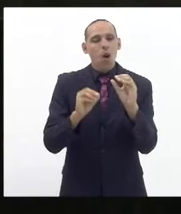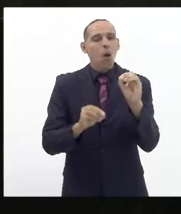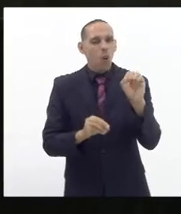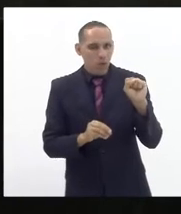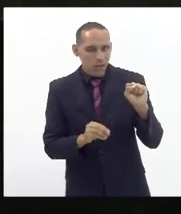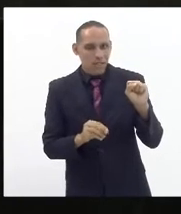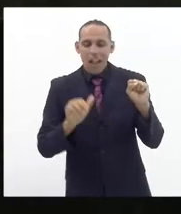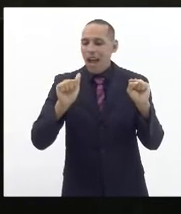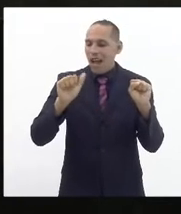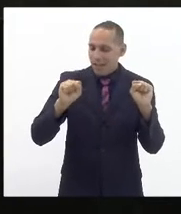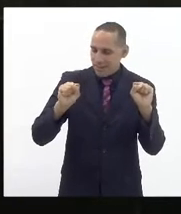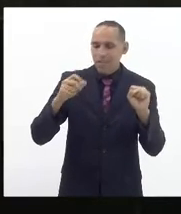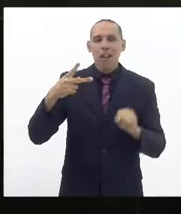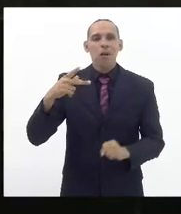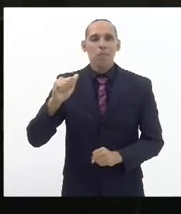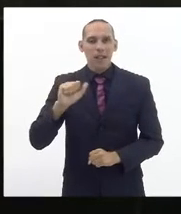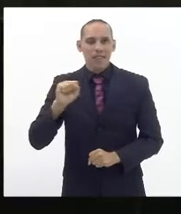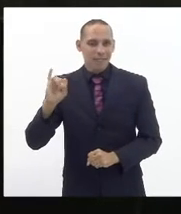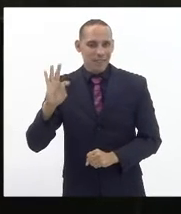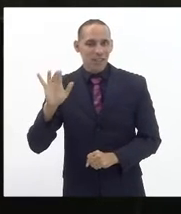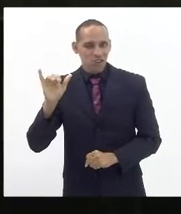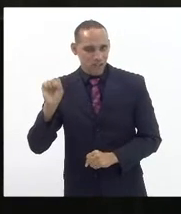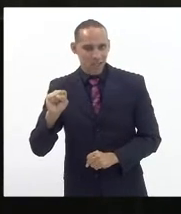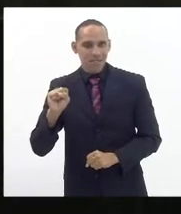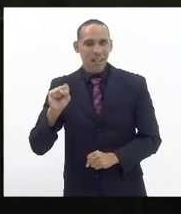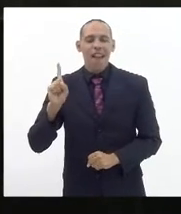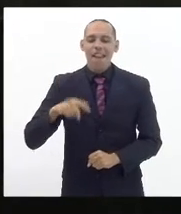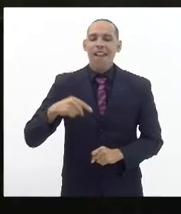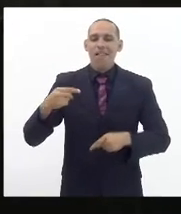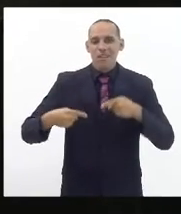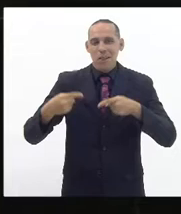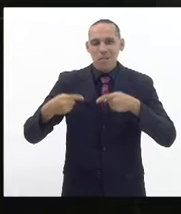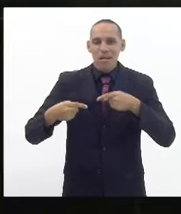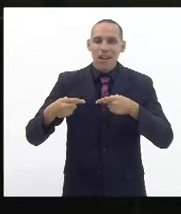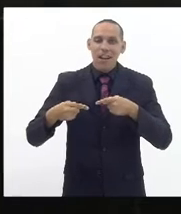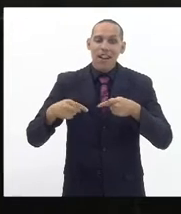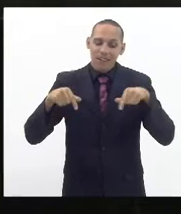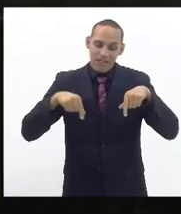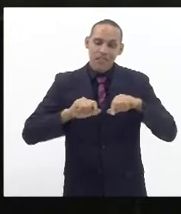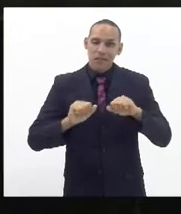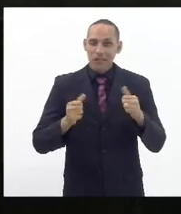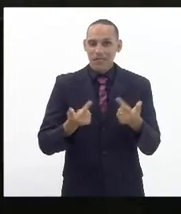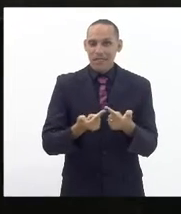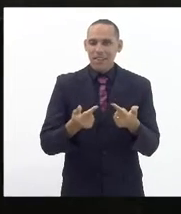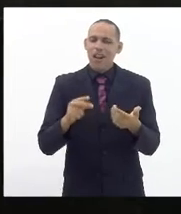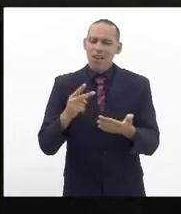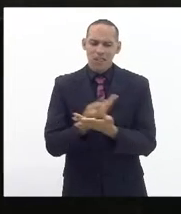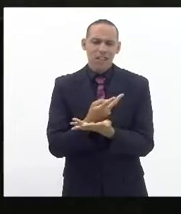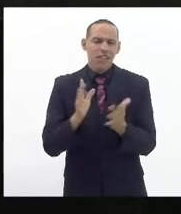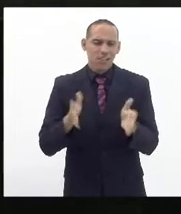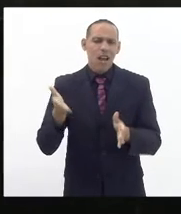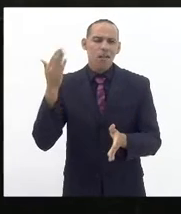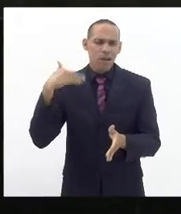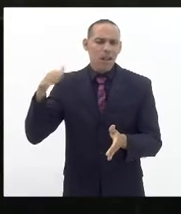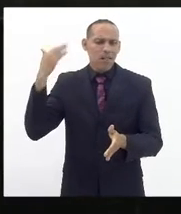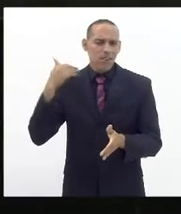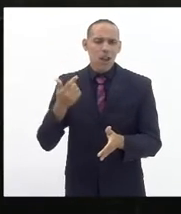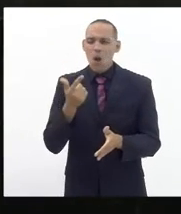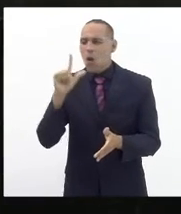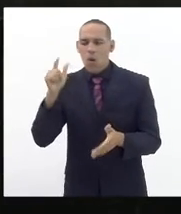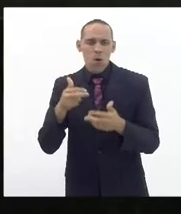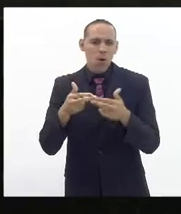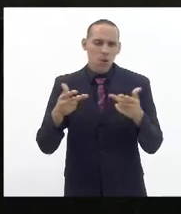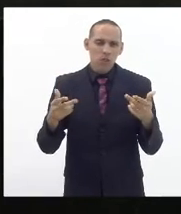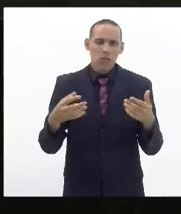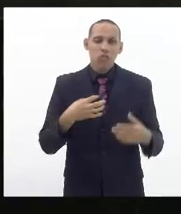passistas e as passistas. É um debate que, de fato, aqui na casa, ele já aconteceu de outras formas, mas a